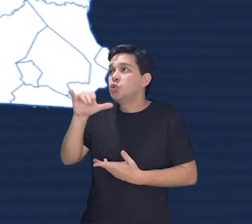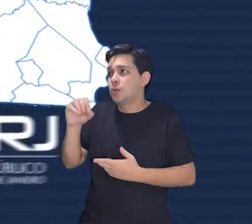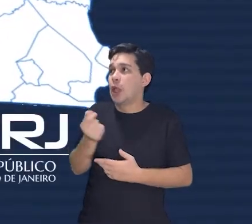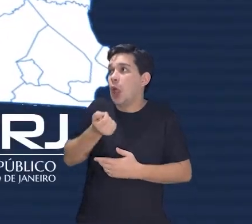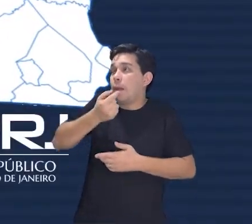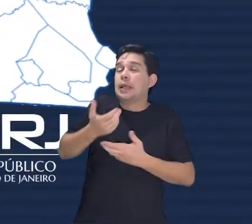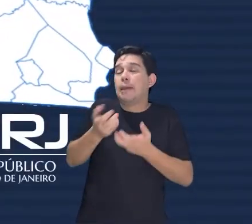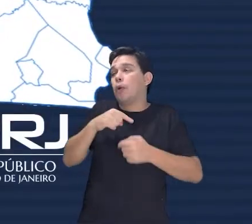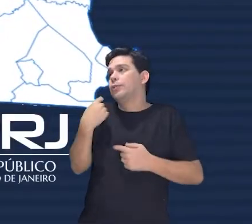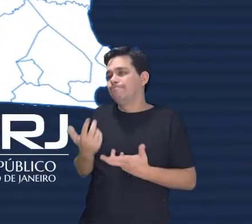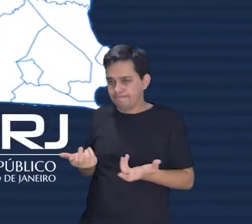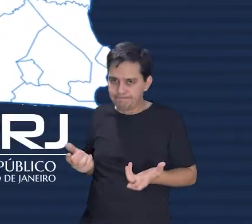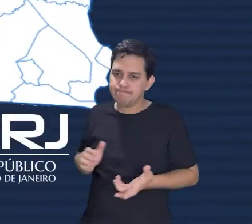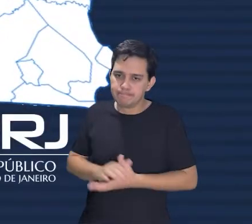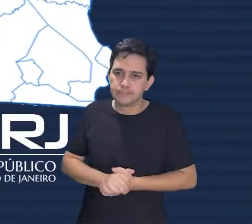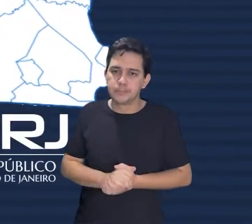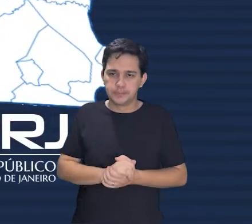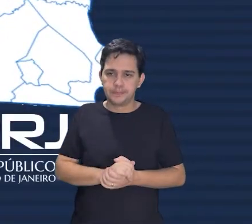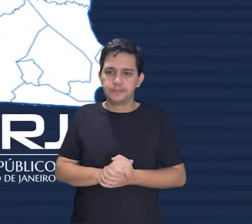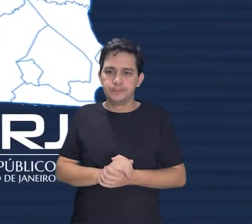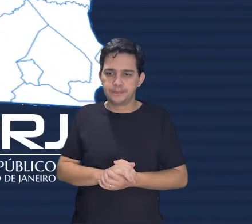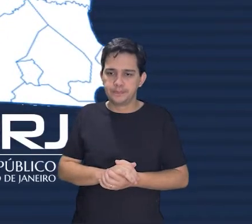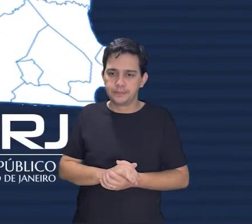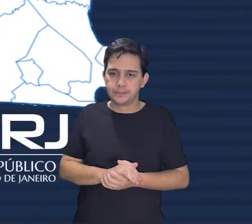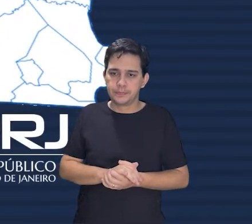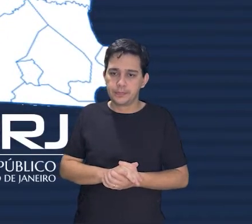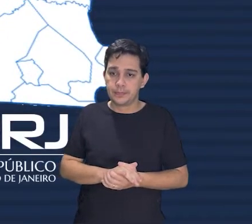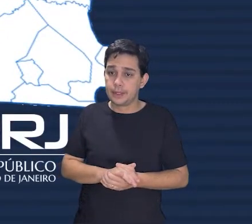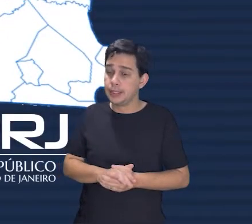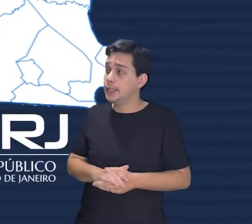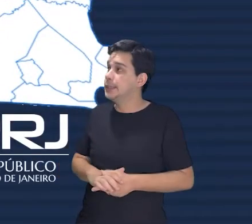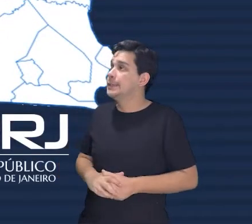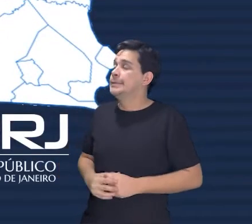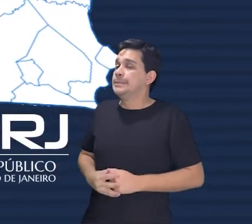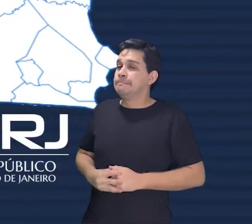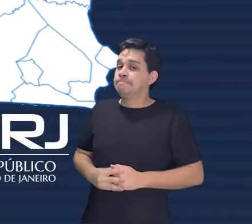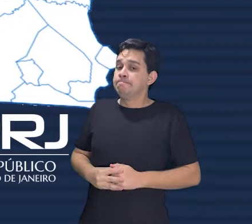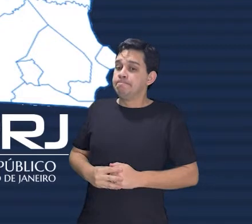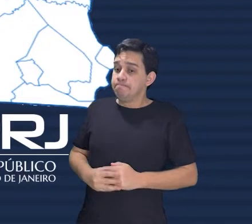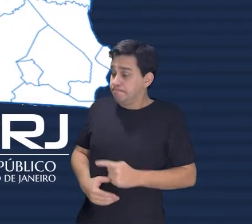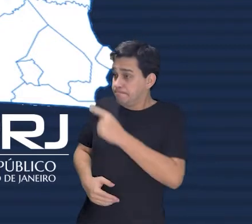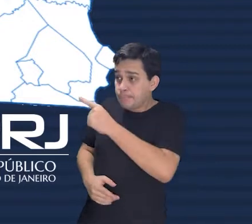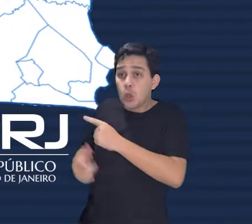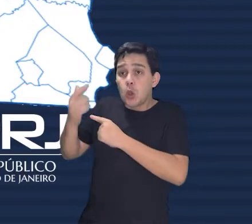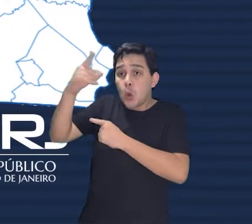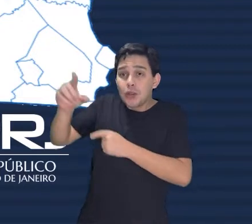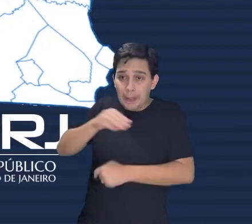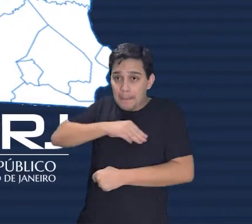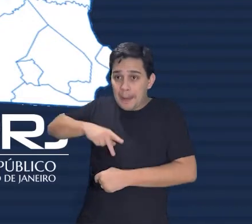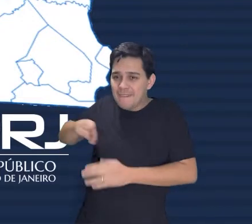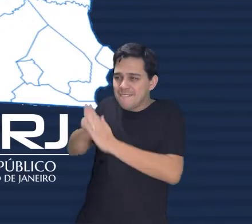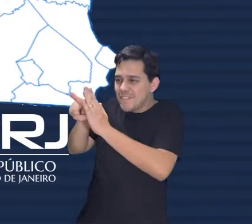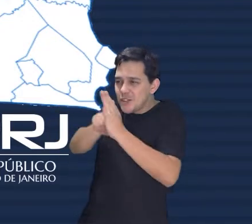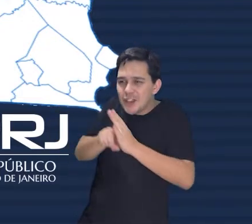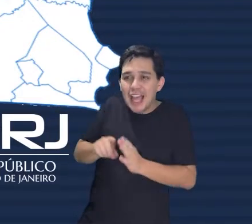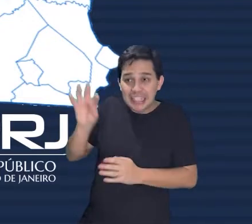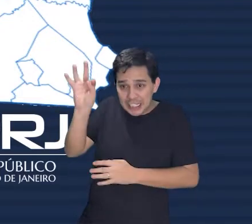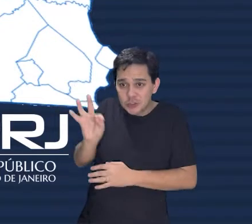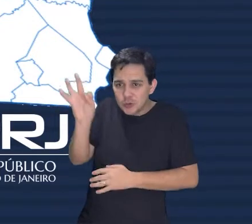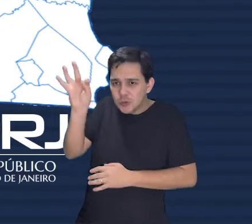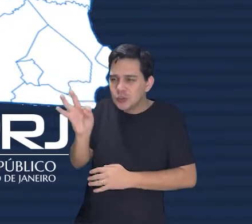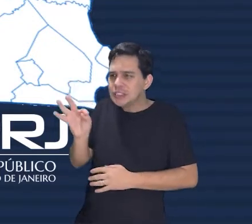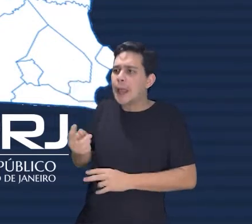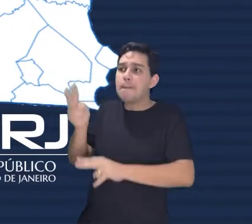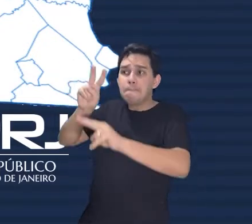do MPRJ culminou na prisão de 2 traficantes da comunidade do Barroso, acusados de agredirem